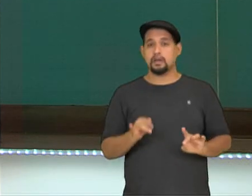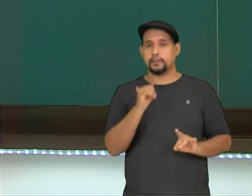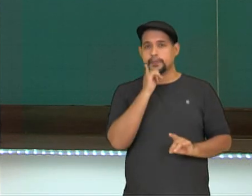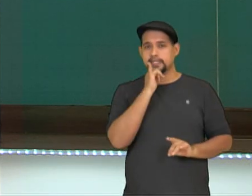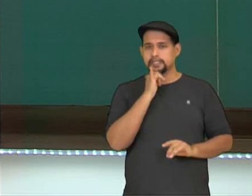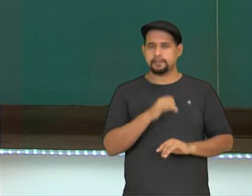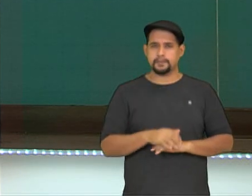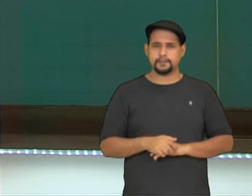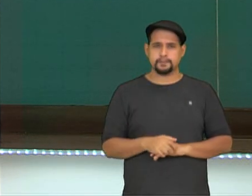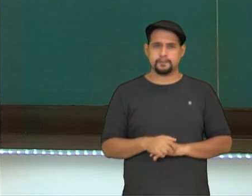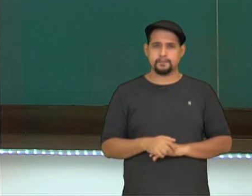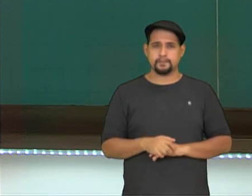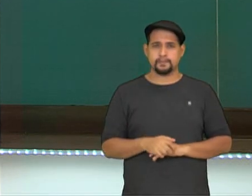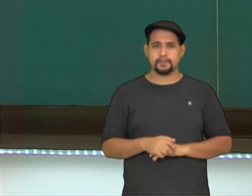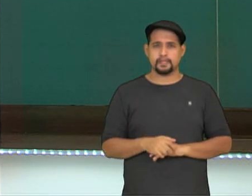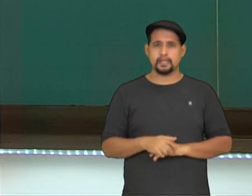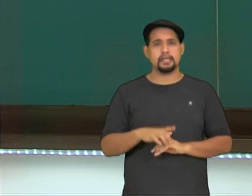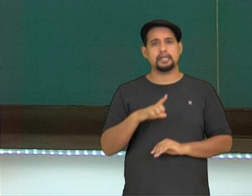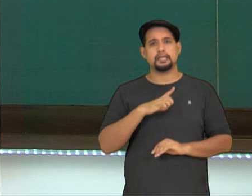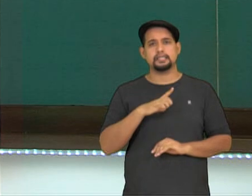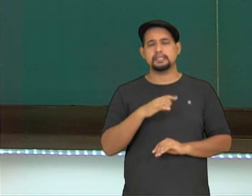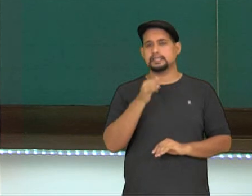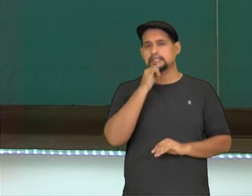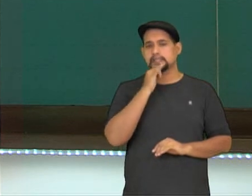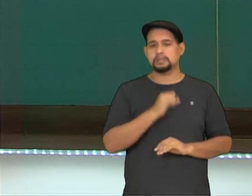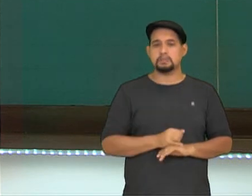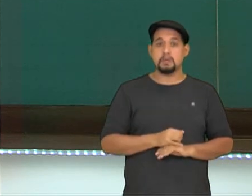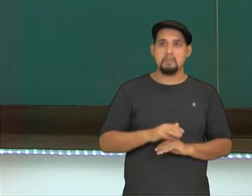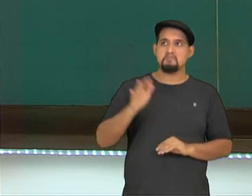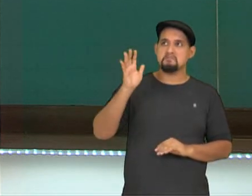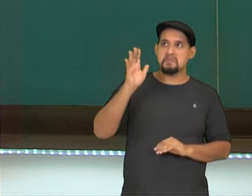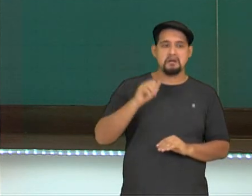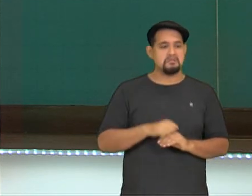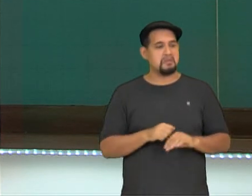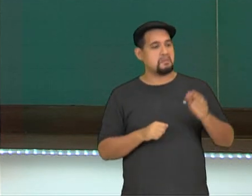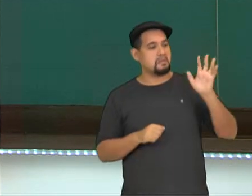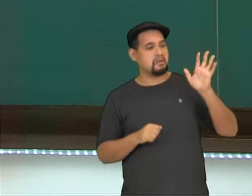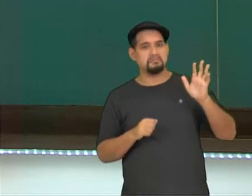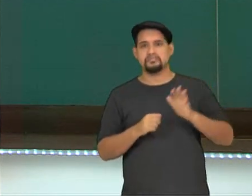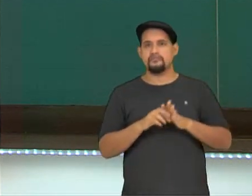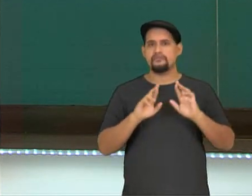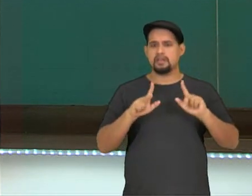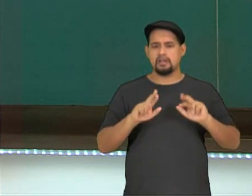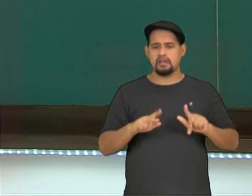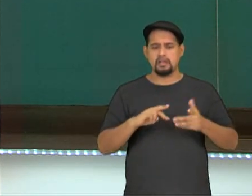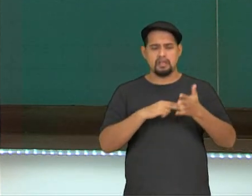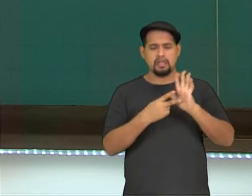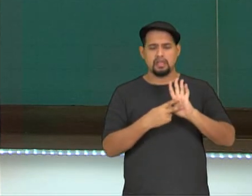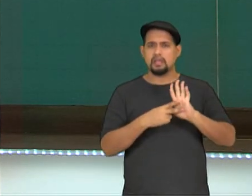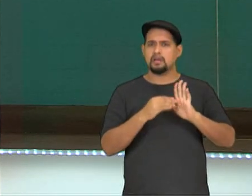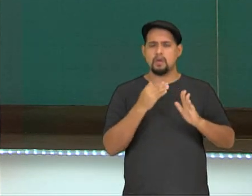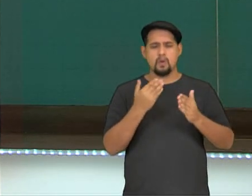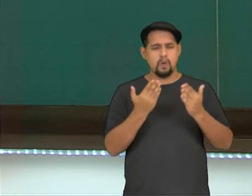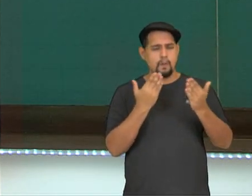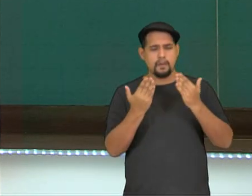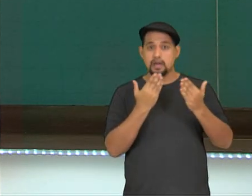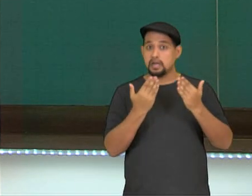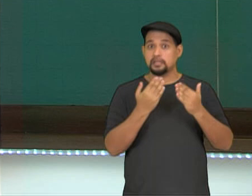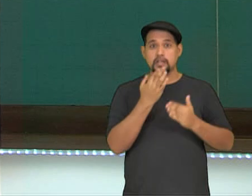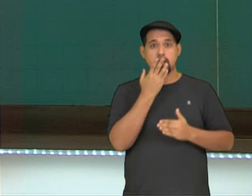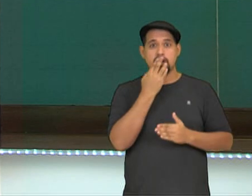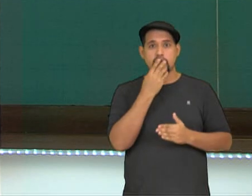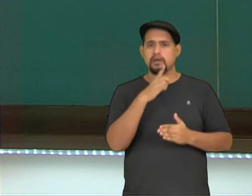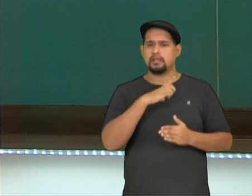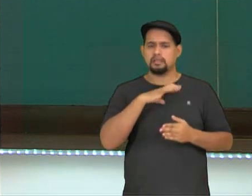temos, de repente, um aceno de mão aqui é uma coisa, em outro local o aceno de mão é outra coisa. Então, vários significados associados a qualquer coisa. E a cor, ela